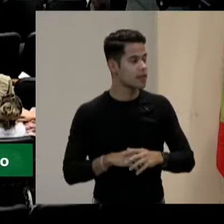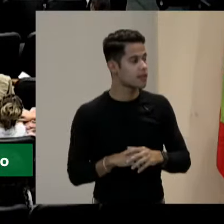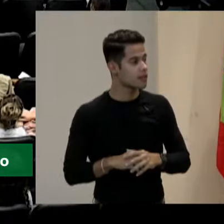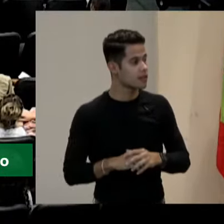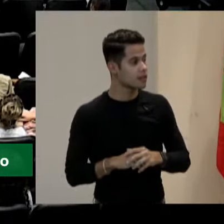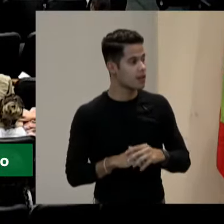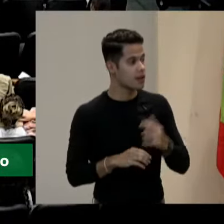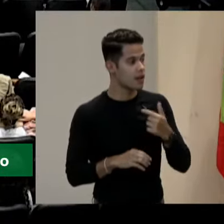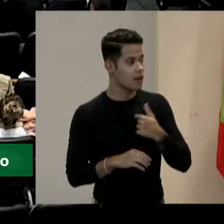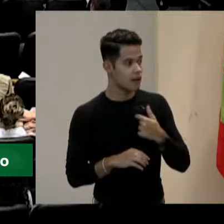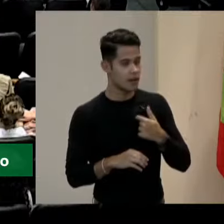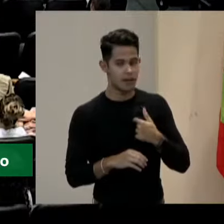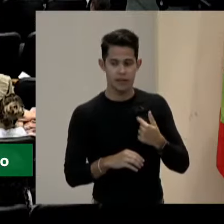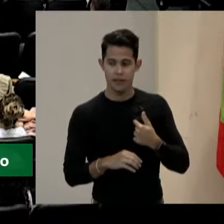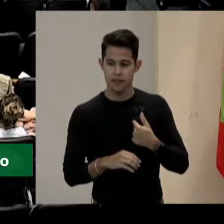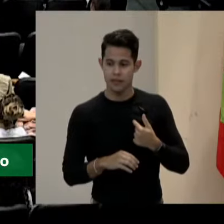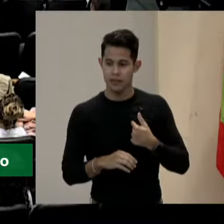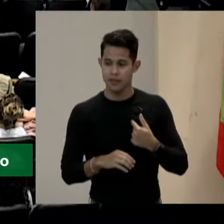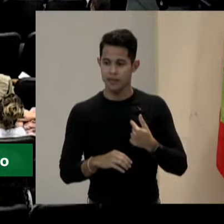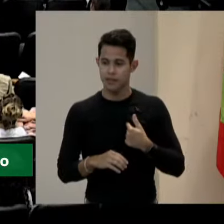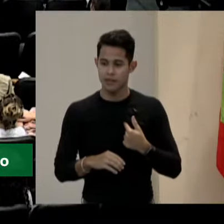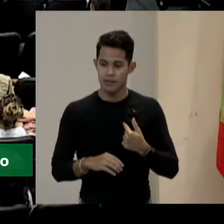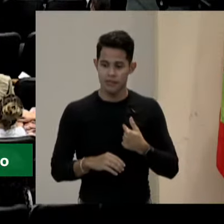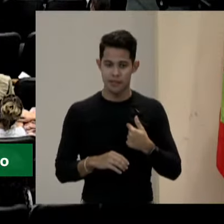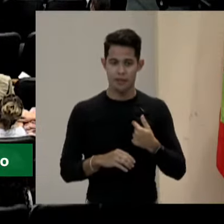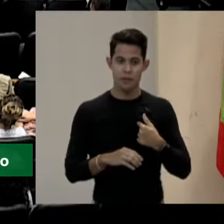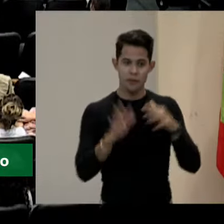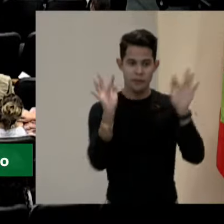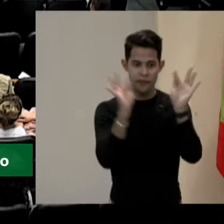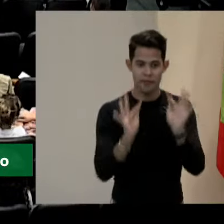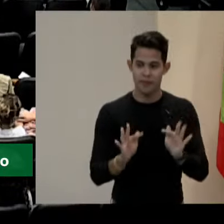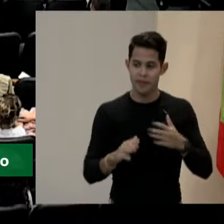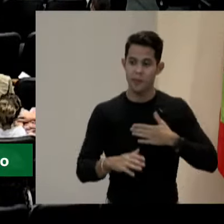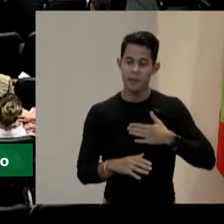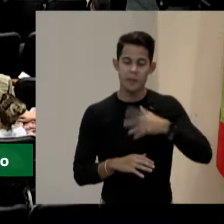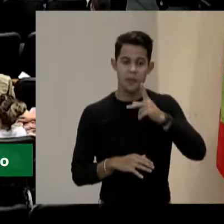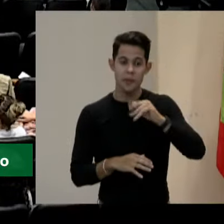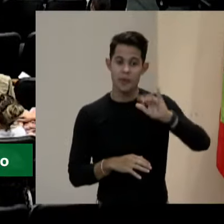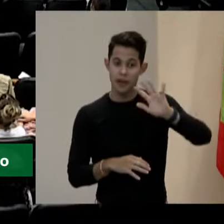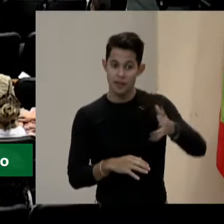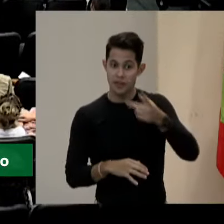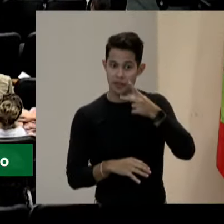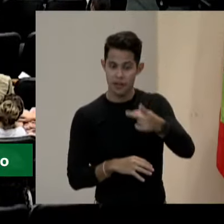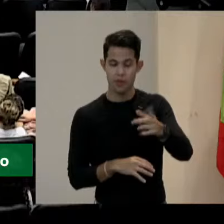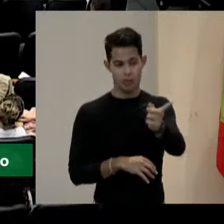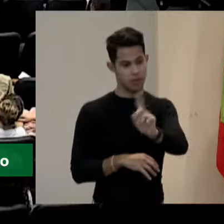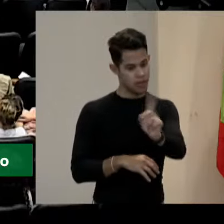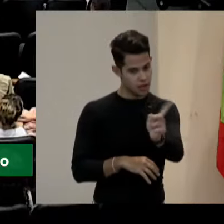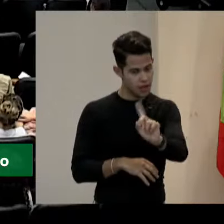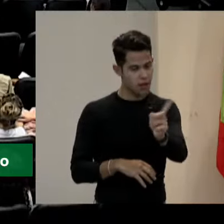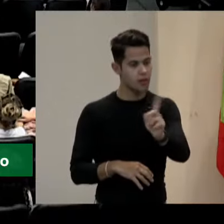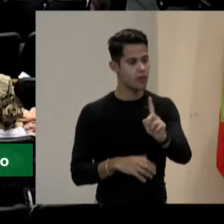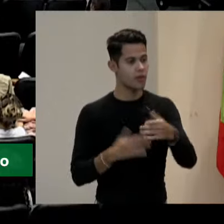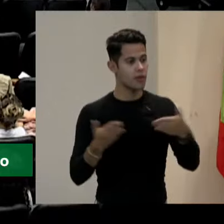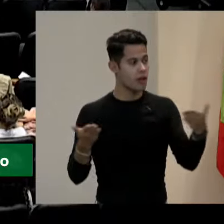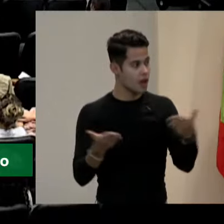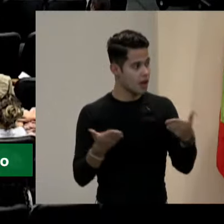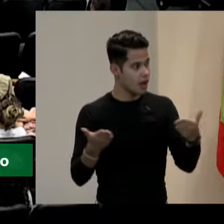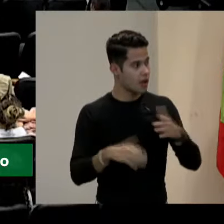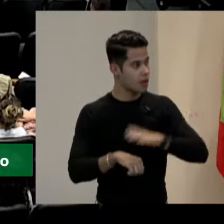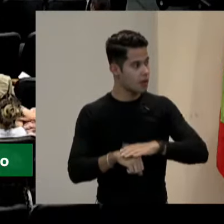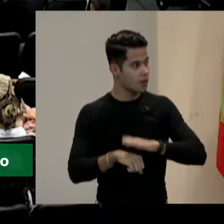eu escondido olhando, feliz que eu ia estudar. E meu pai já soltou, não. Agora que nós temos que